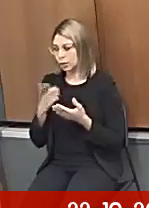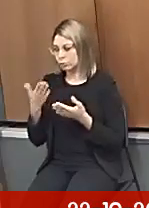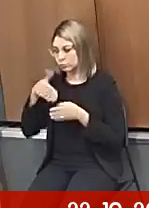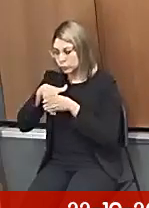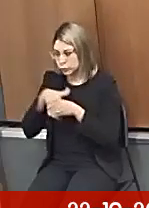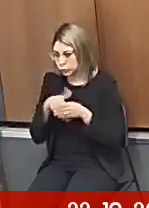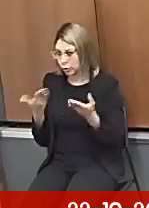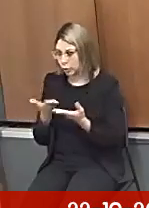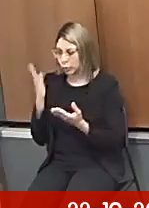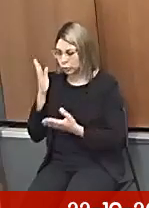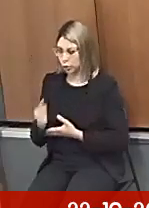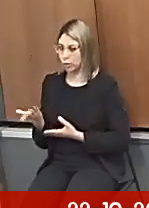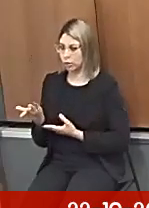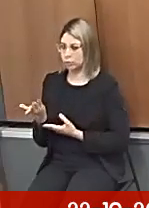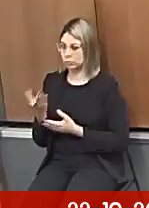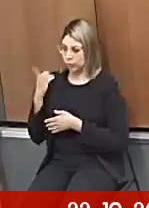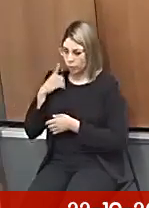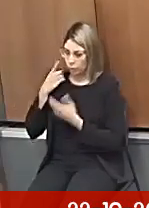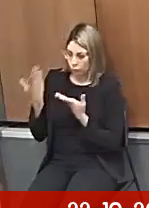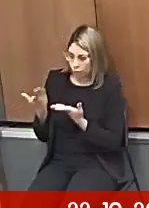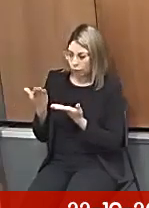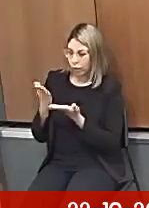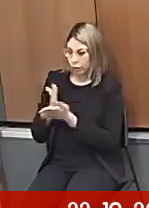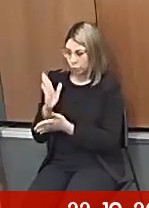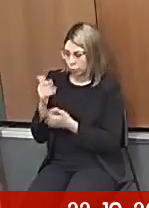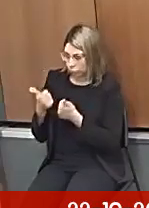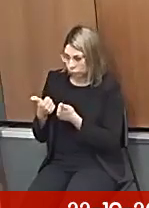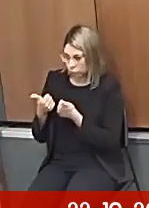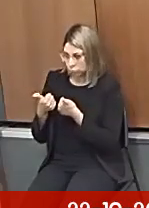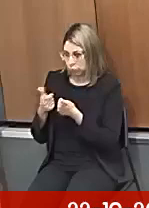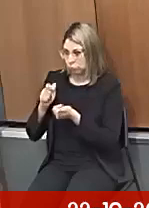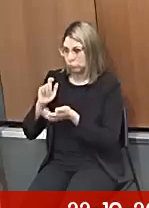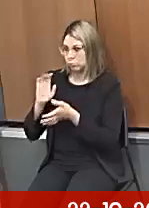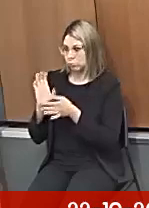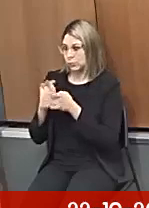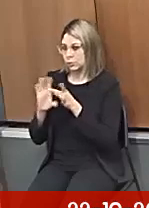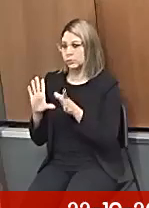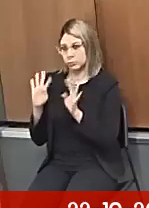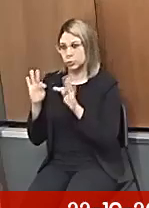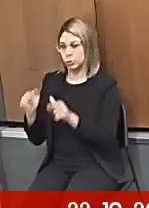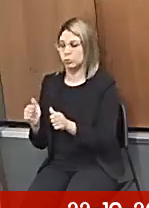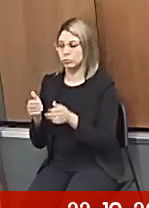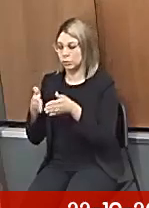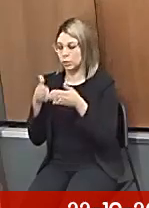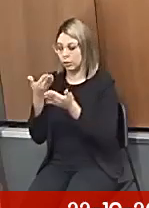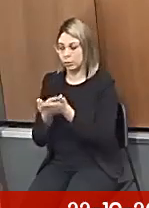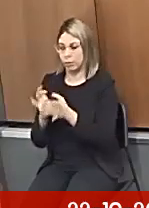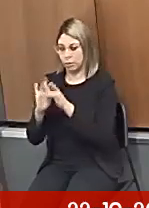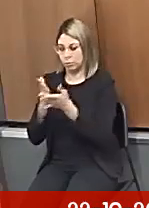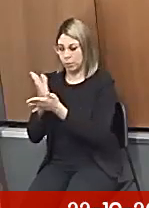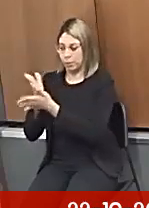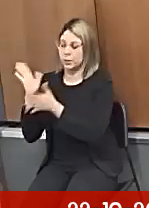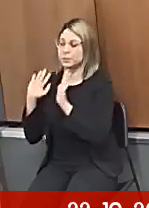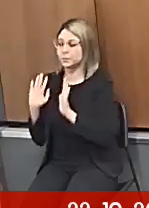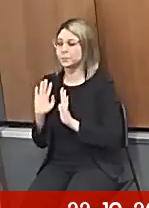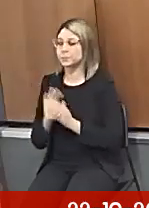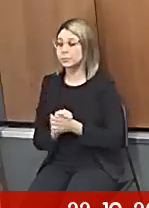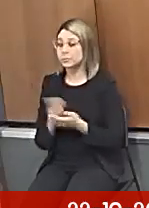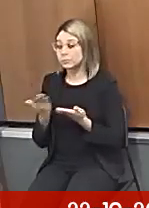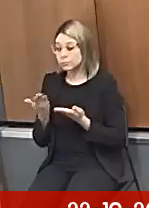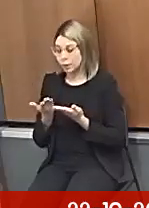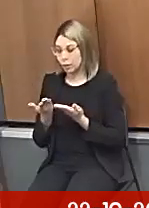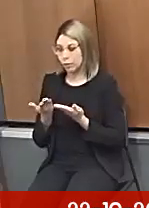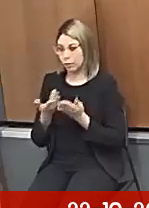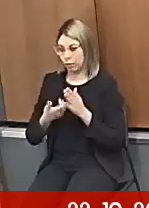em votação direto, os deputados que aprovam permaneçam como estão, aprovados todos os requerimentos. A última aqui, antes de passar para a